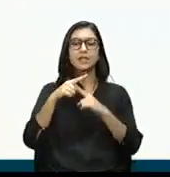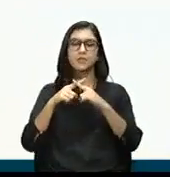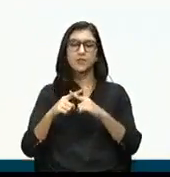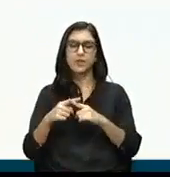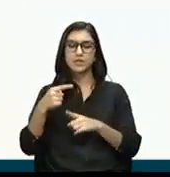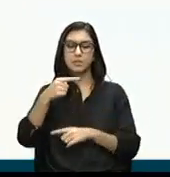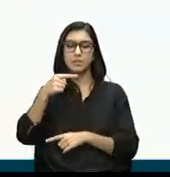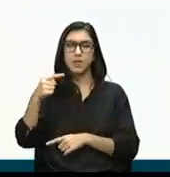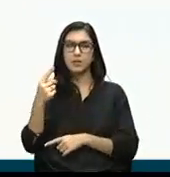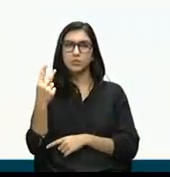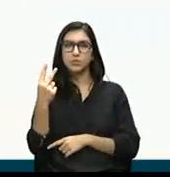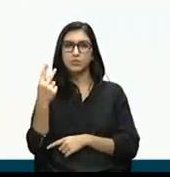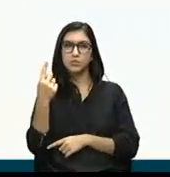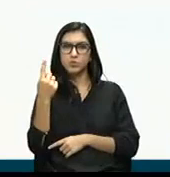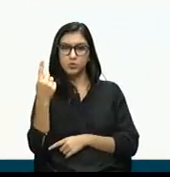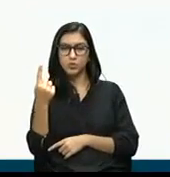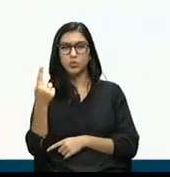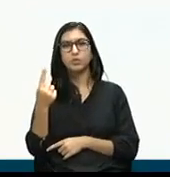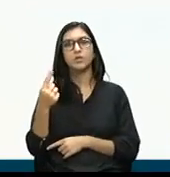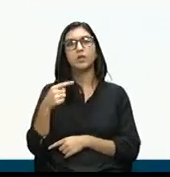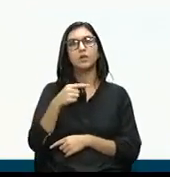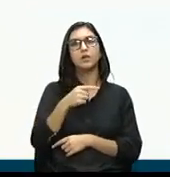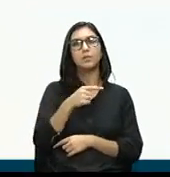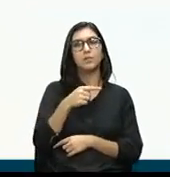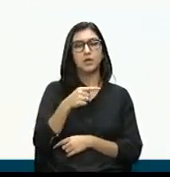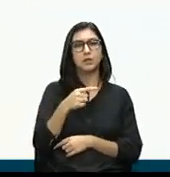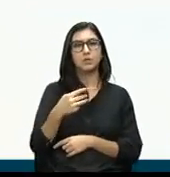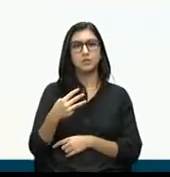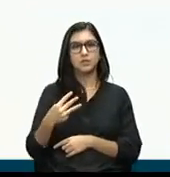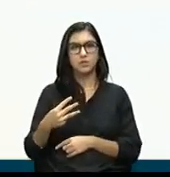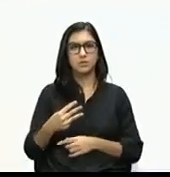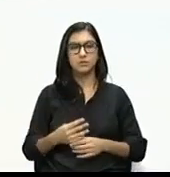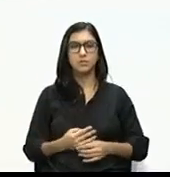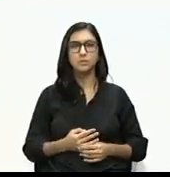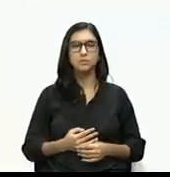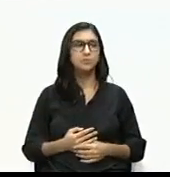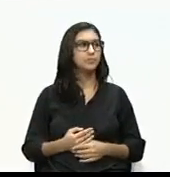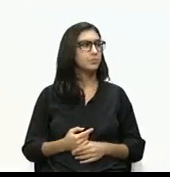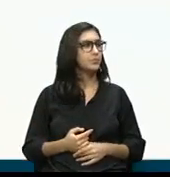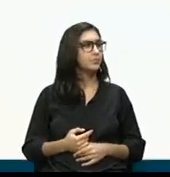1, menos 3.